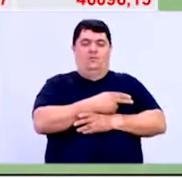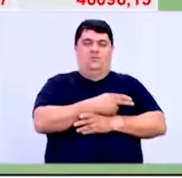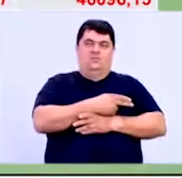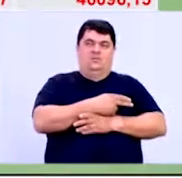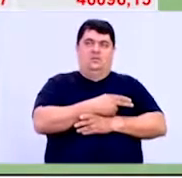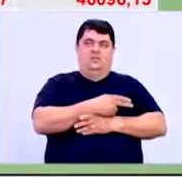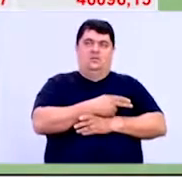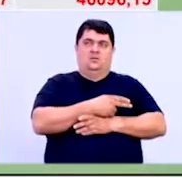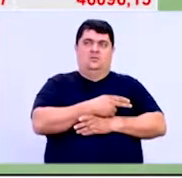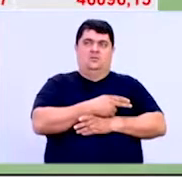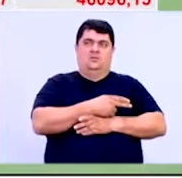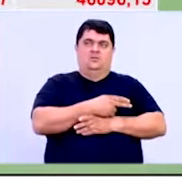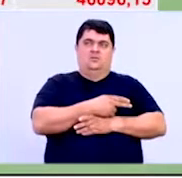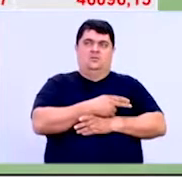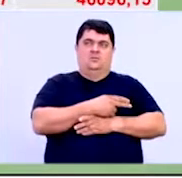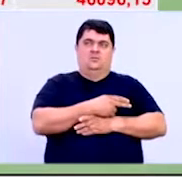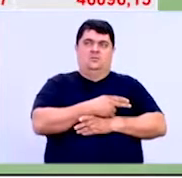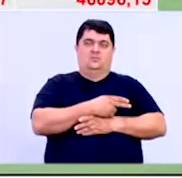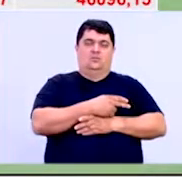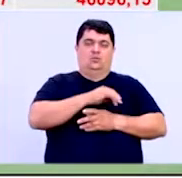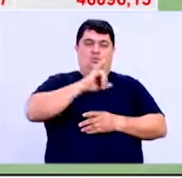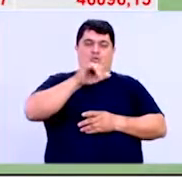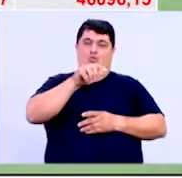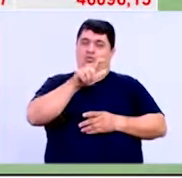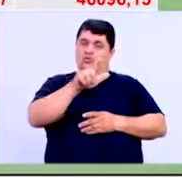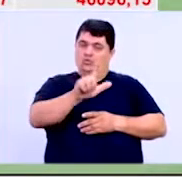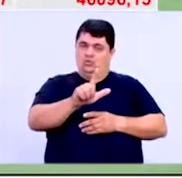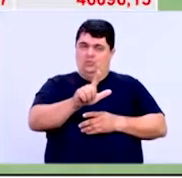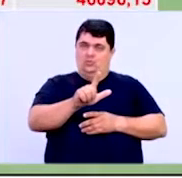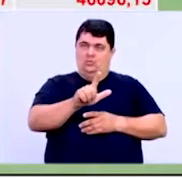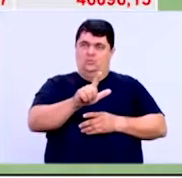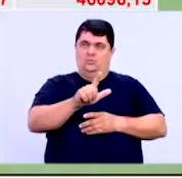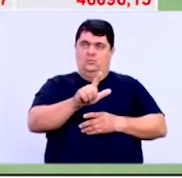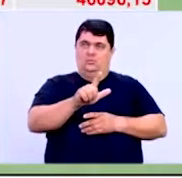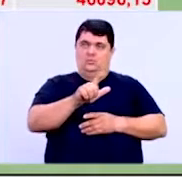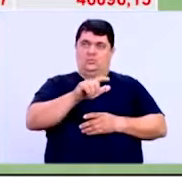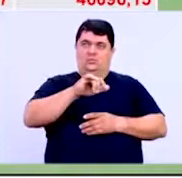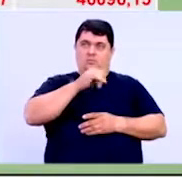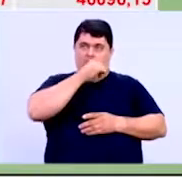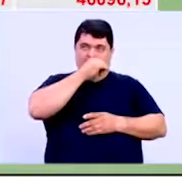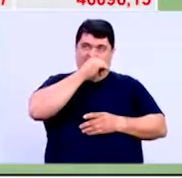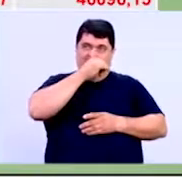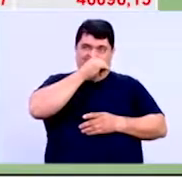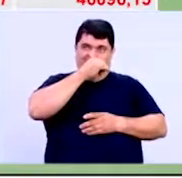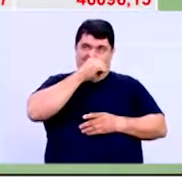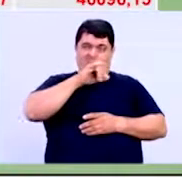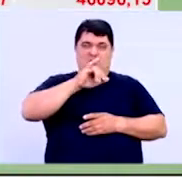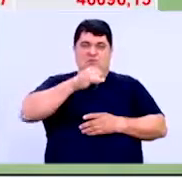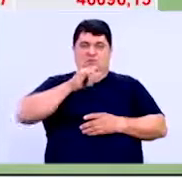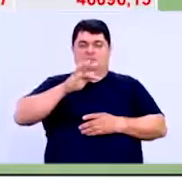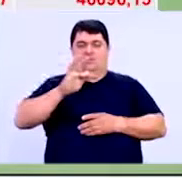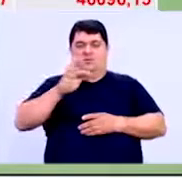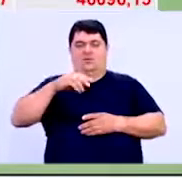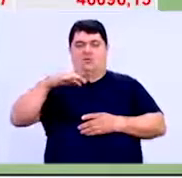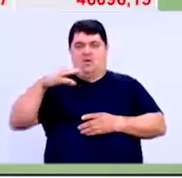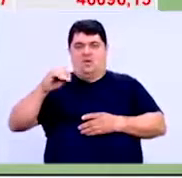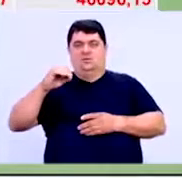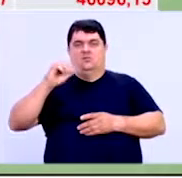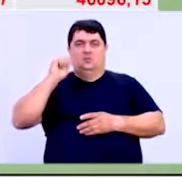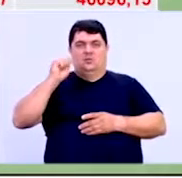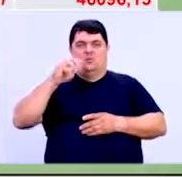no espaço de tempo. Em julho, janeiro, fevereiro, março, abril, maio,